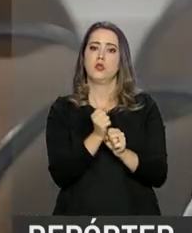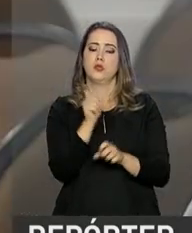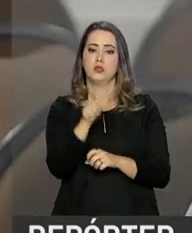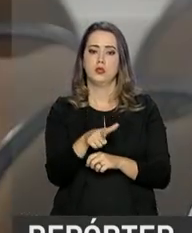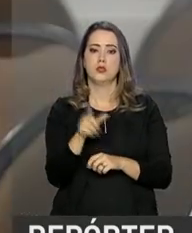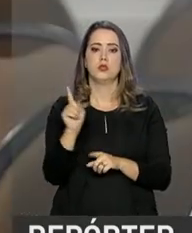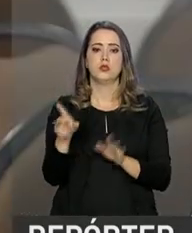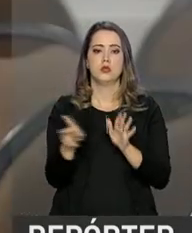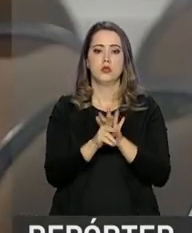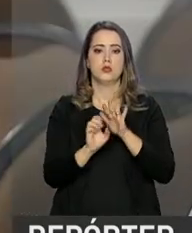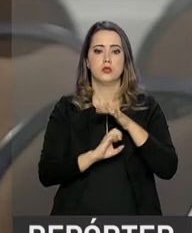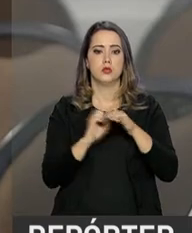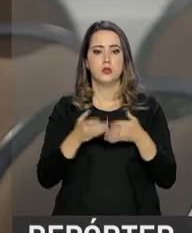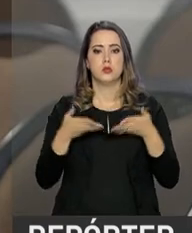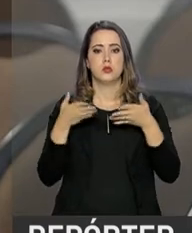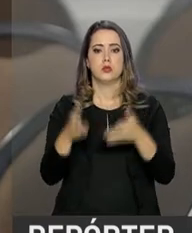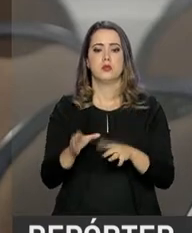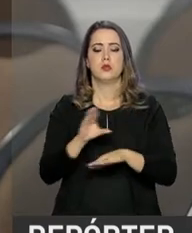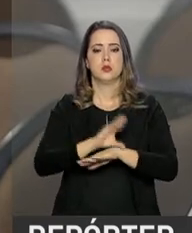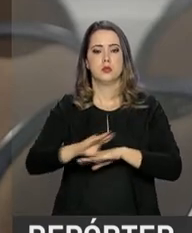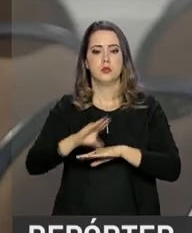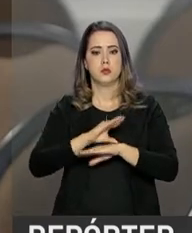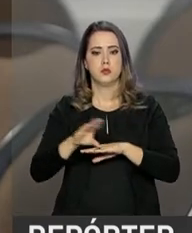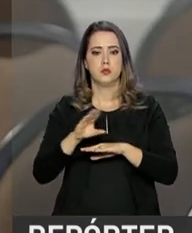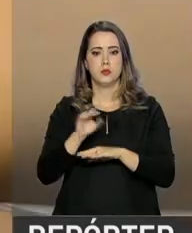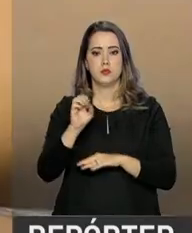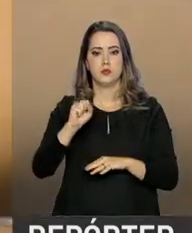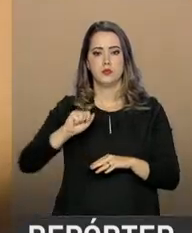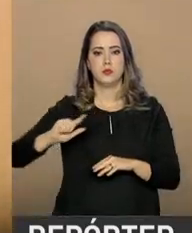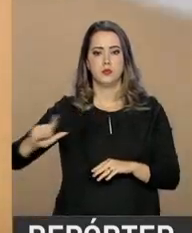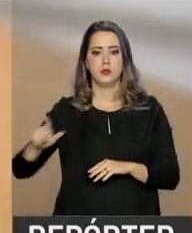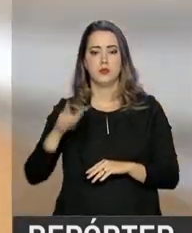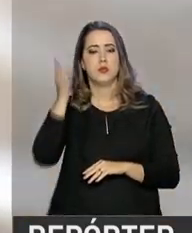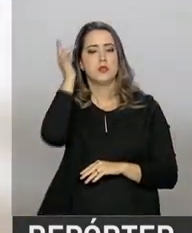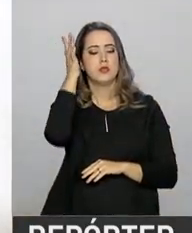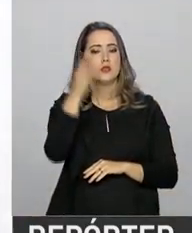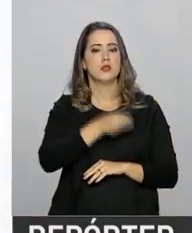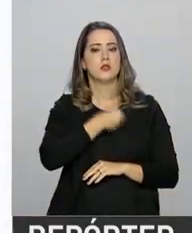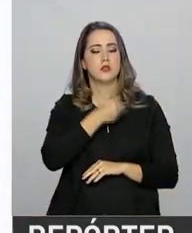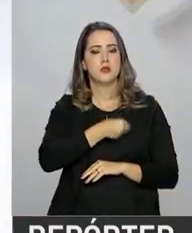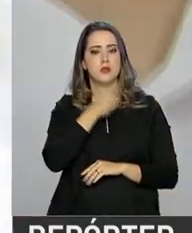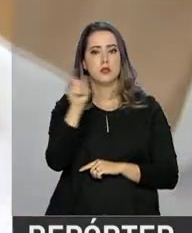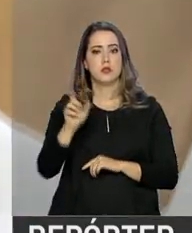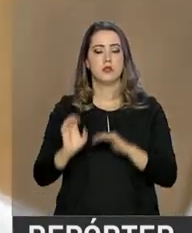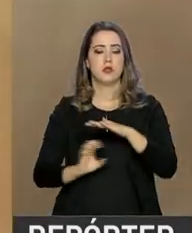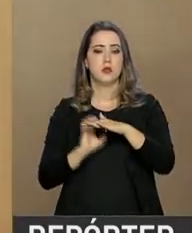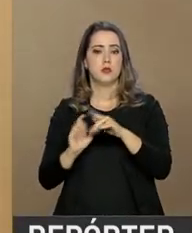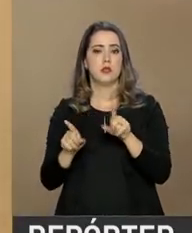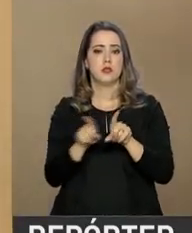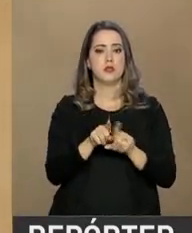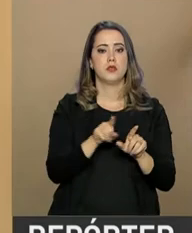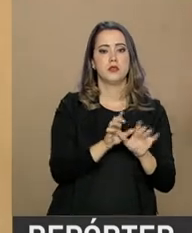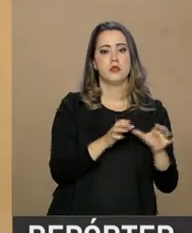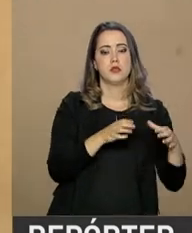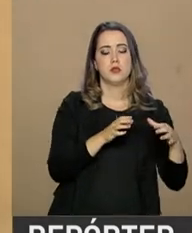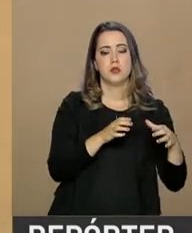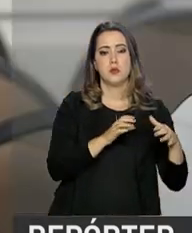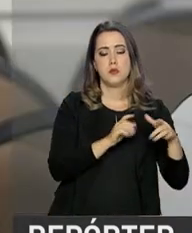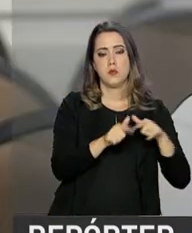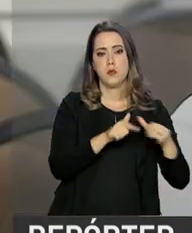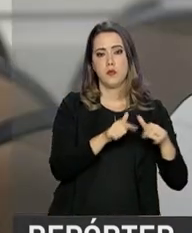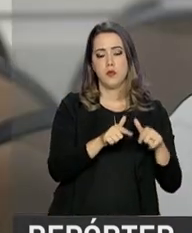e participante do curso a implantação do e social vai facilitar a vida tanto para o empresário quanto para o empregado